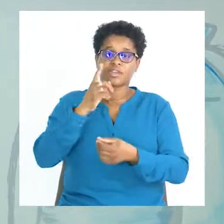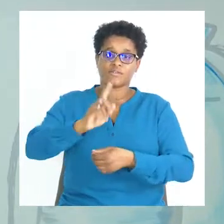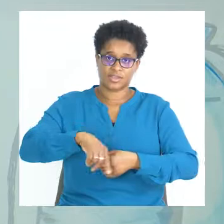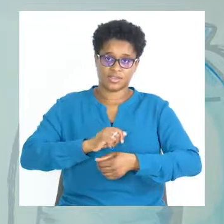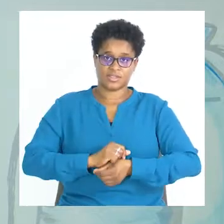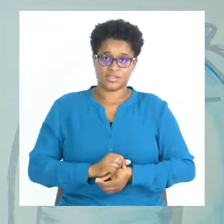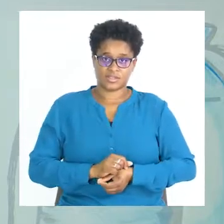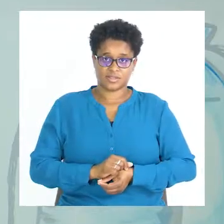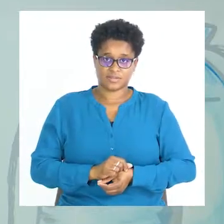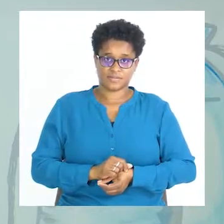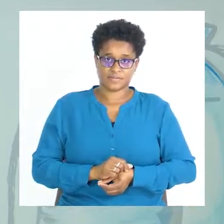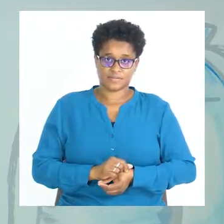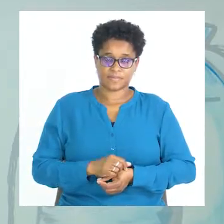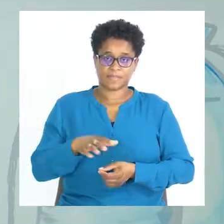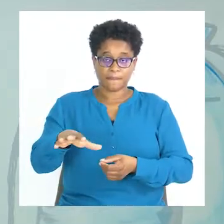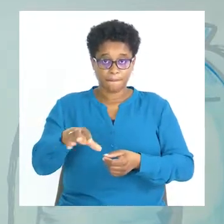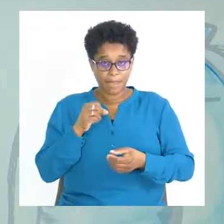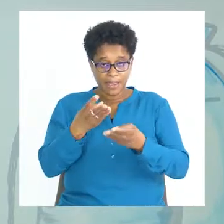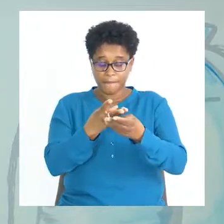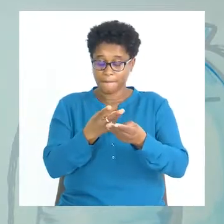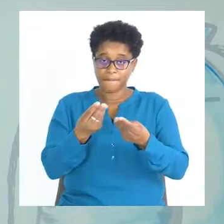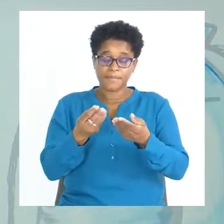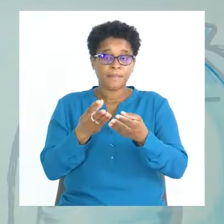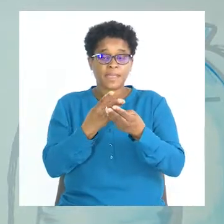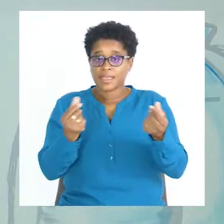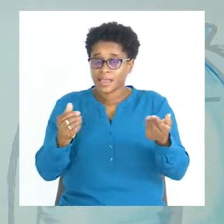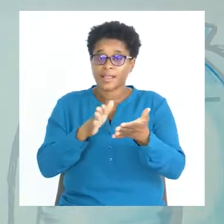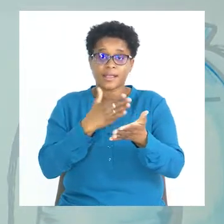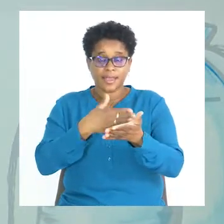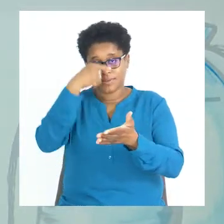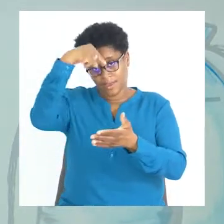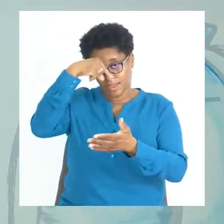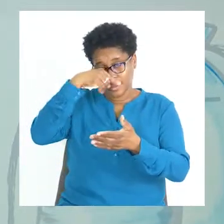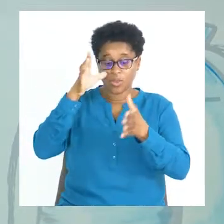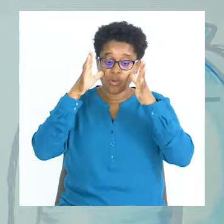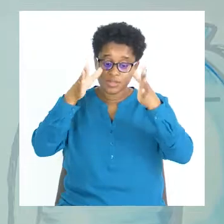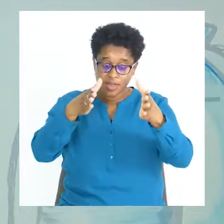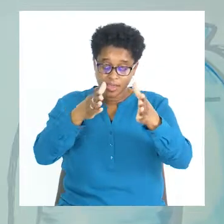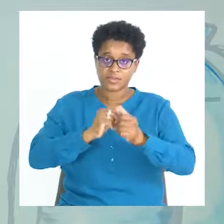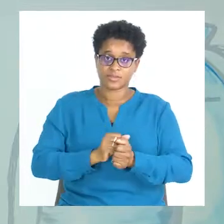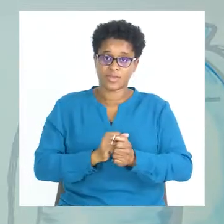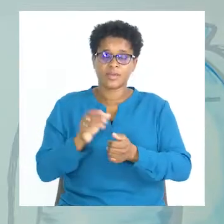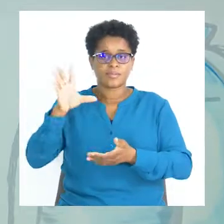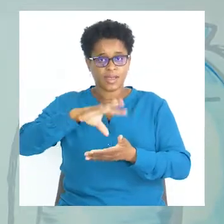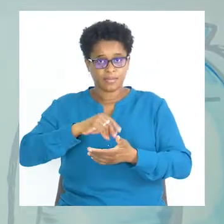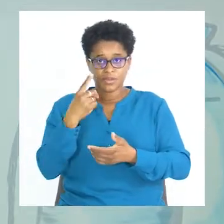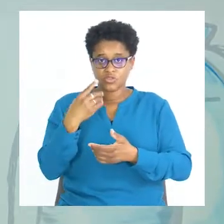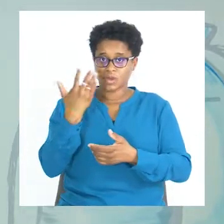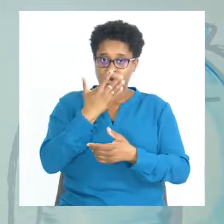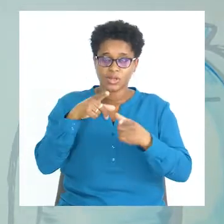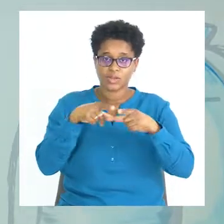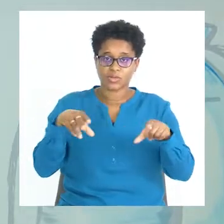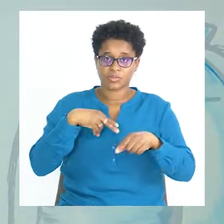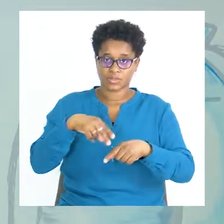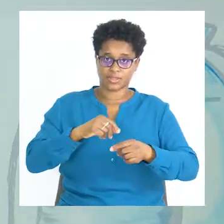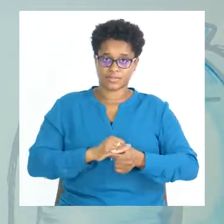Outra vez, puxa o teu material, puxa o teu caderno, caneta, concentração para mais uma